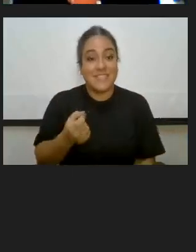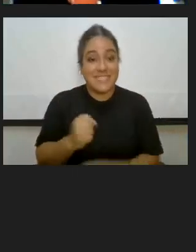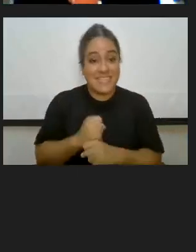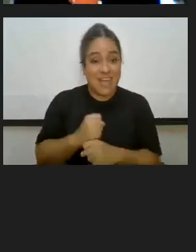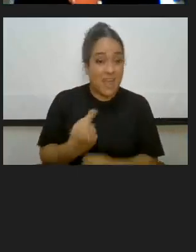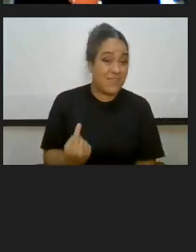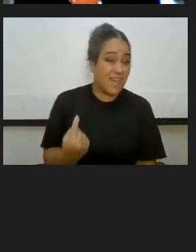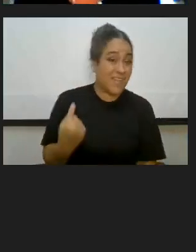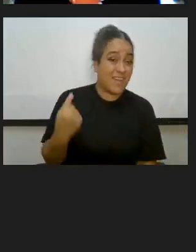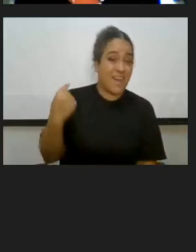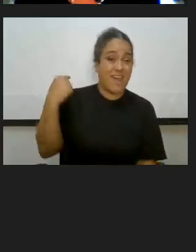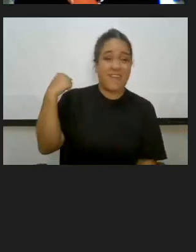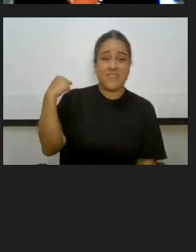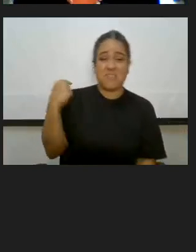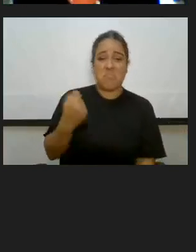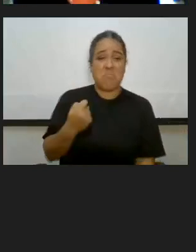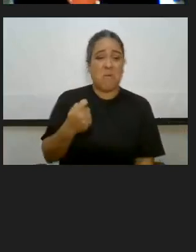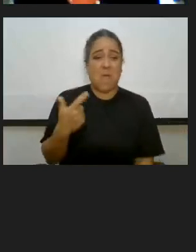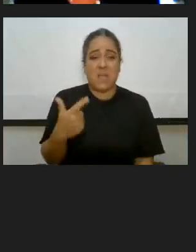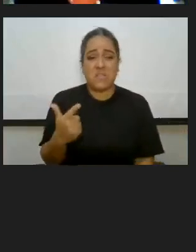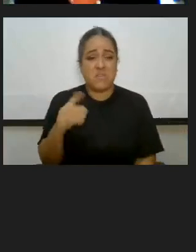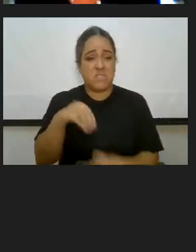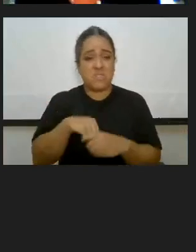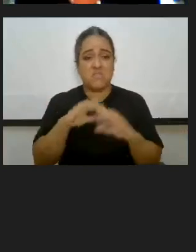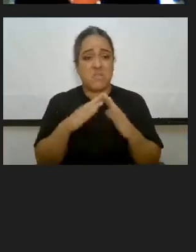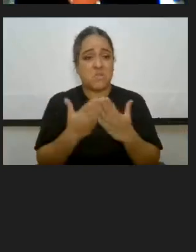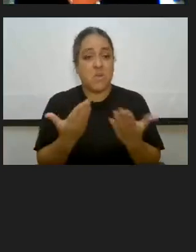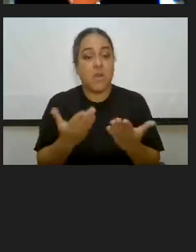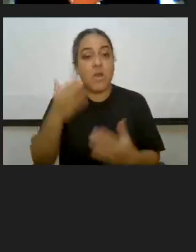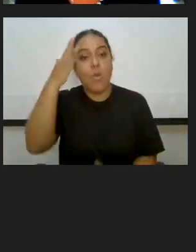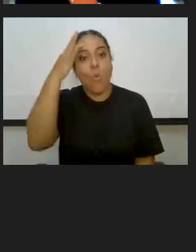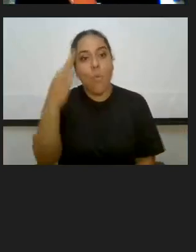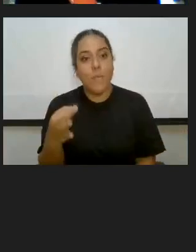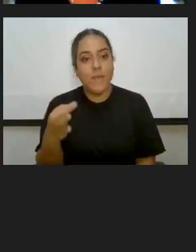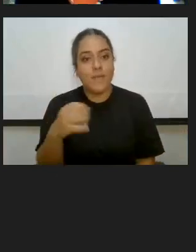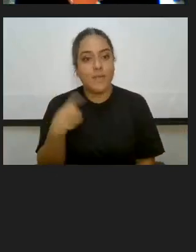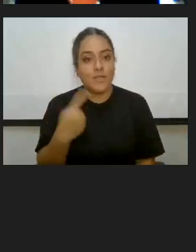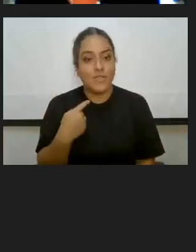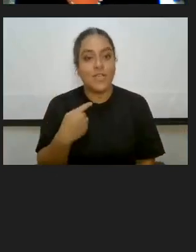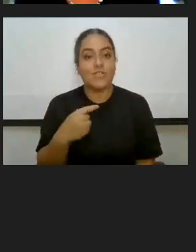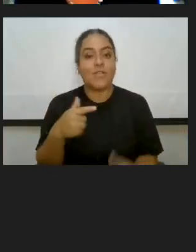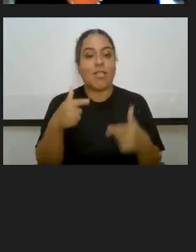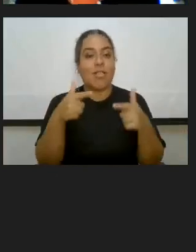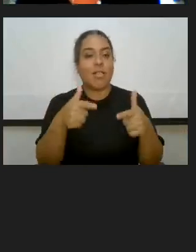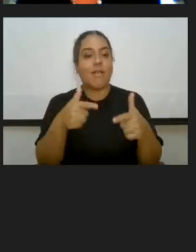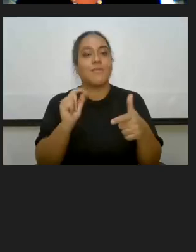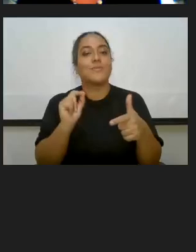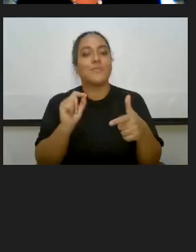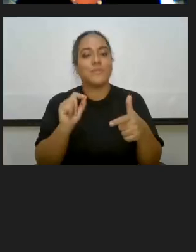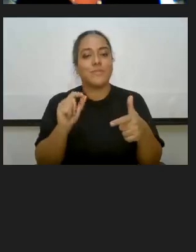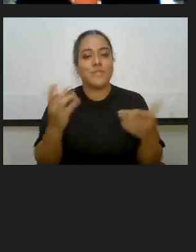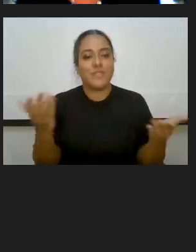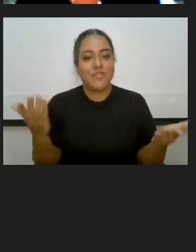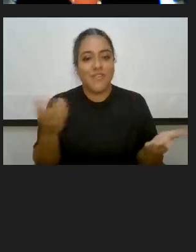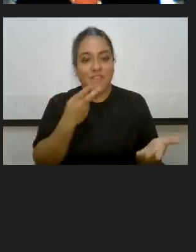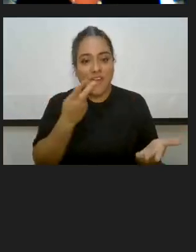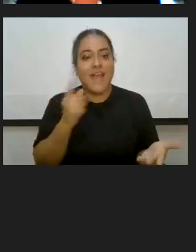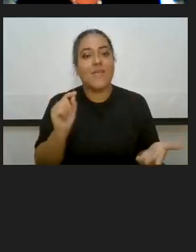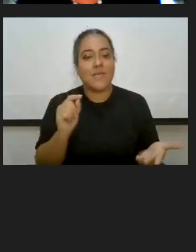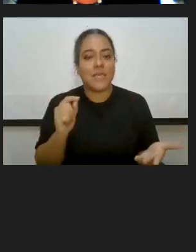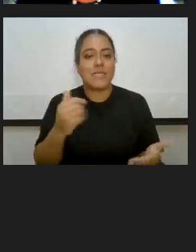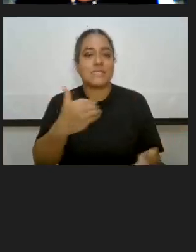se colocava para a escola, compreender o que a gente tem chamado, o que se chama hoje de saúde